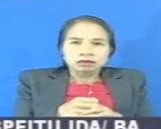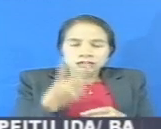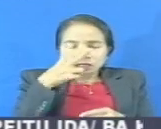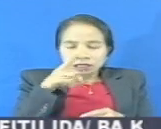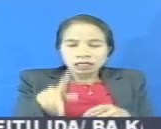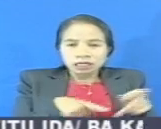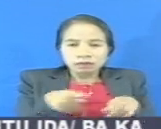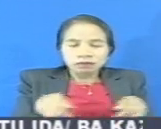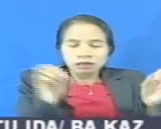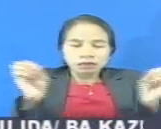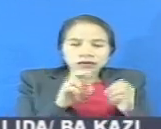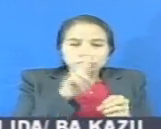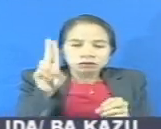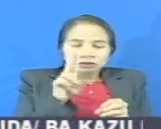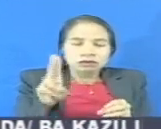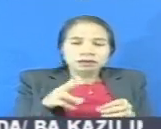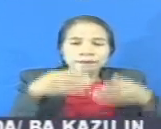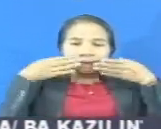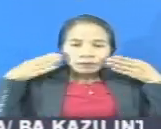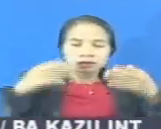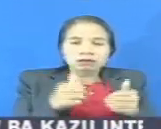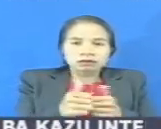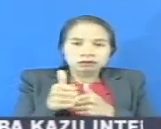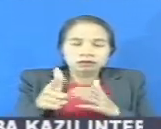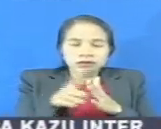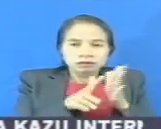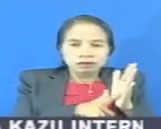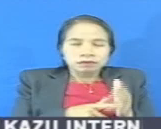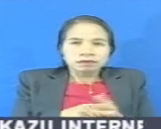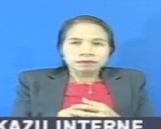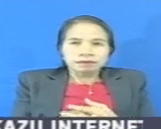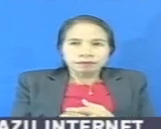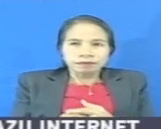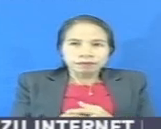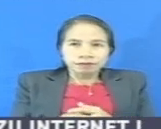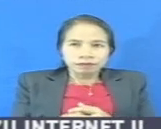hare emanebe la usa máscara processa tuirlei. Amaro Ornai, Olandino Paiseco, ba RTTL.